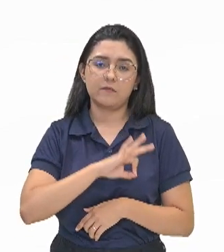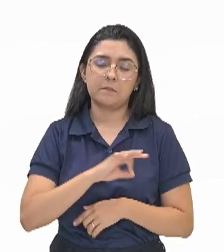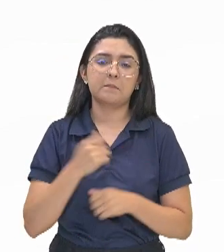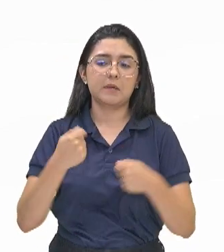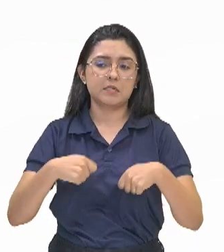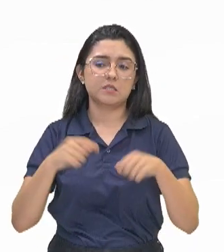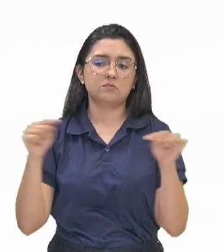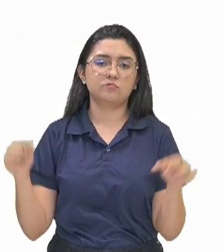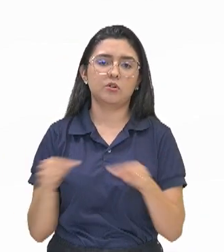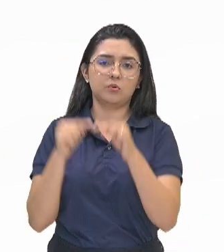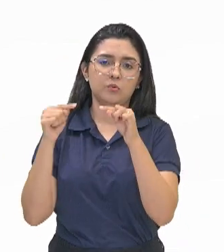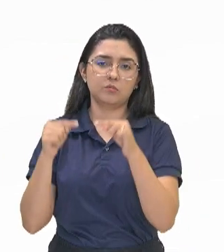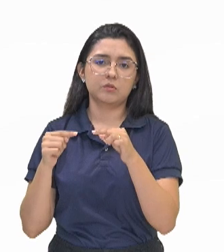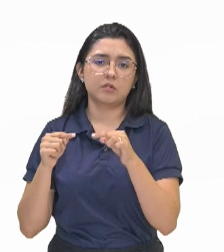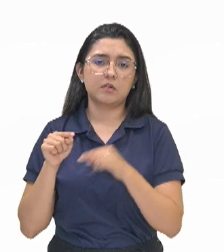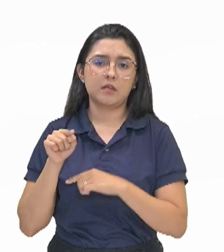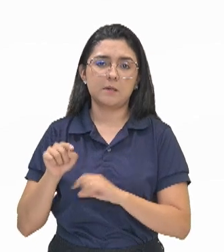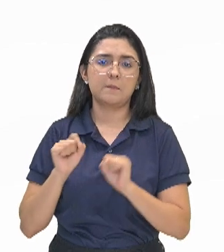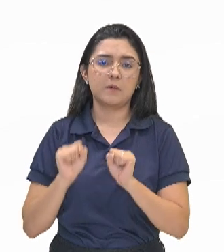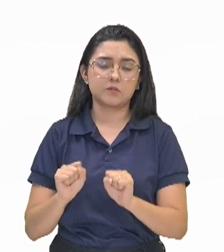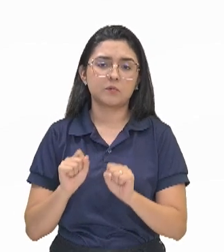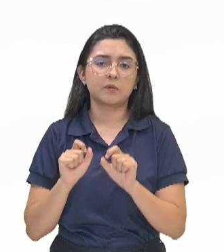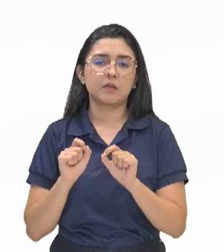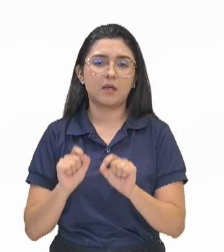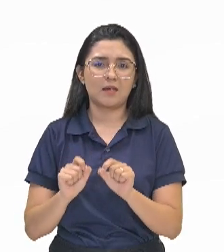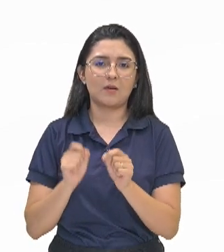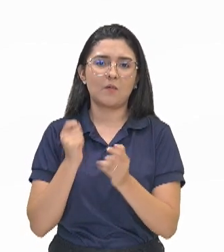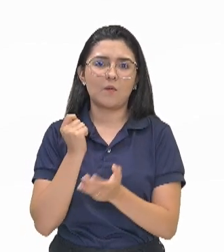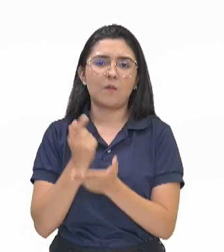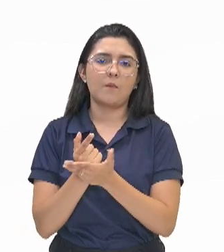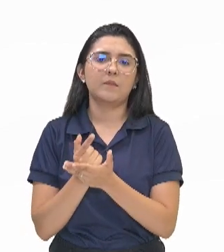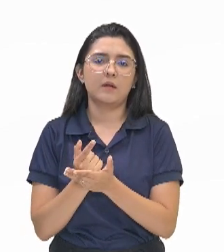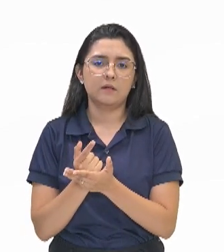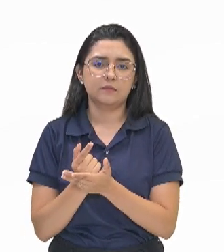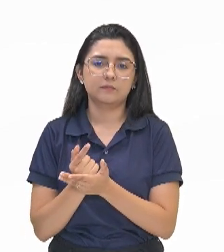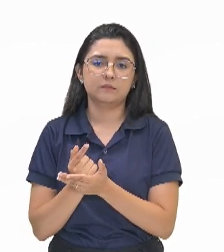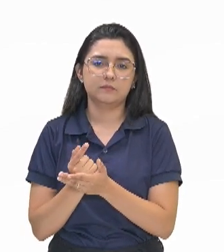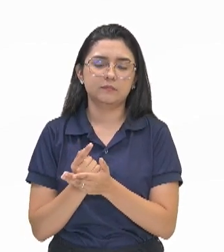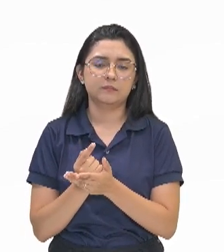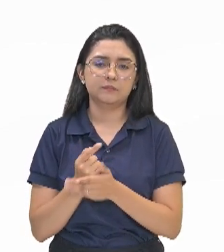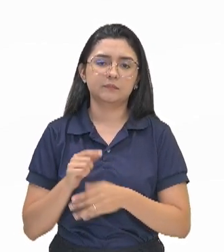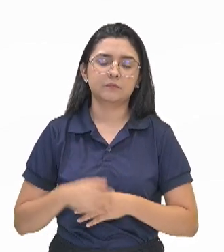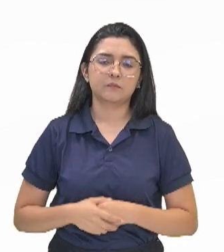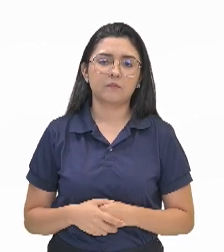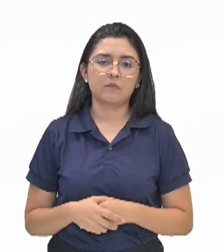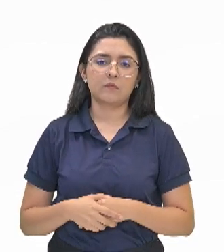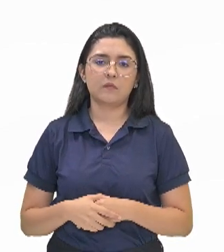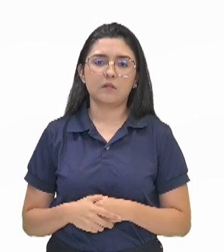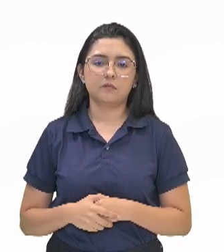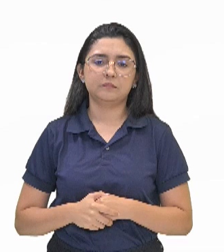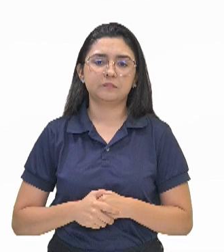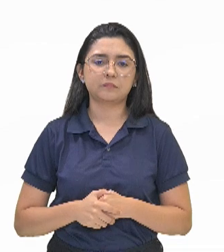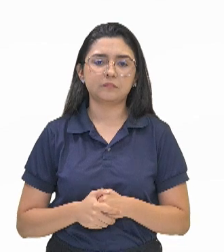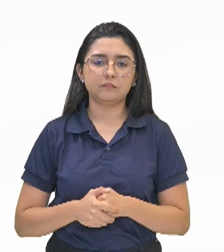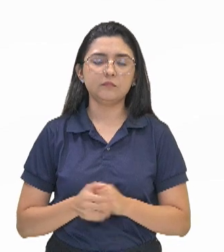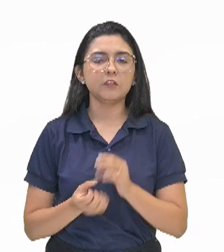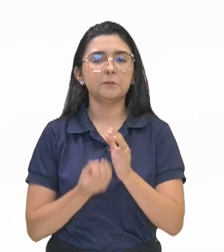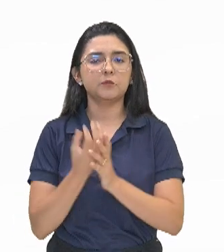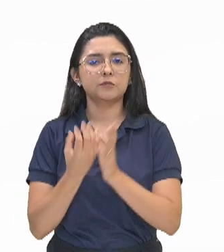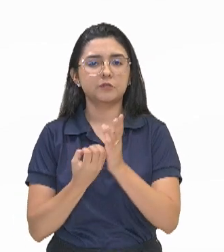compatível para que ele possa comprar, para ele possa consumir nos meios de produção, né? Que é produzido pelas